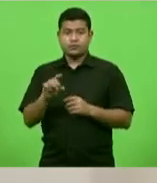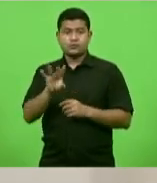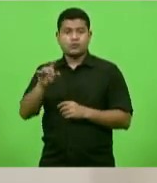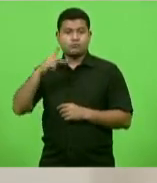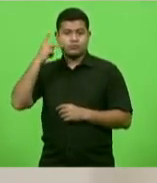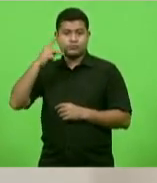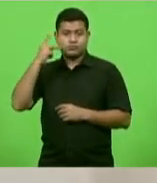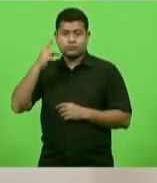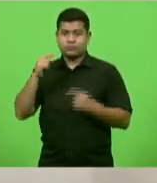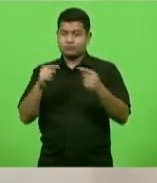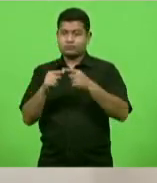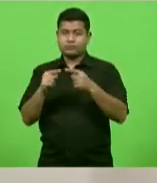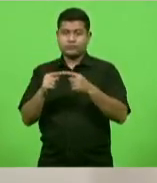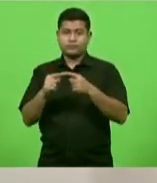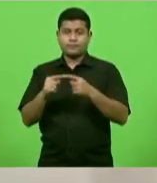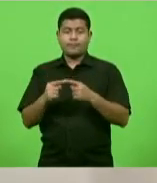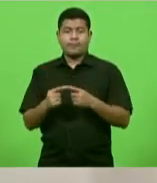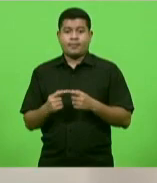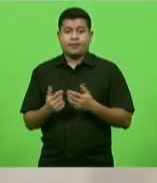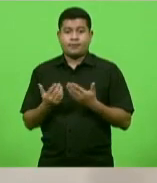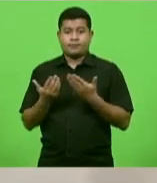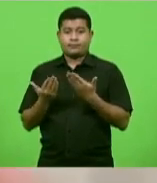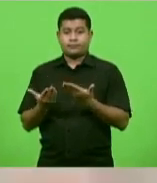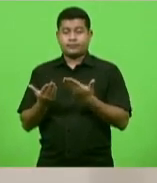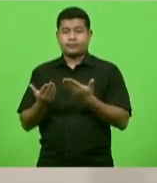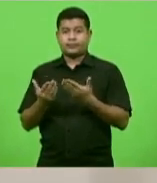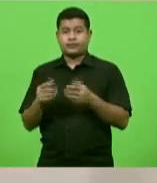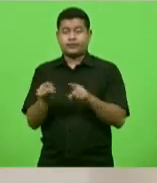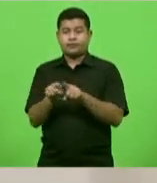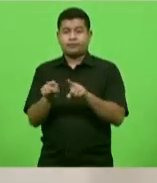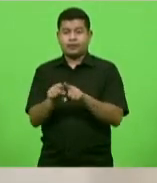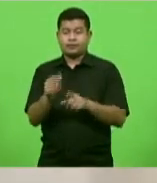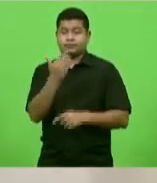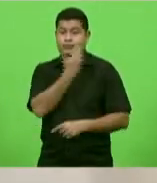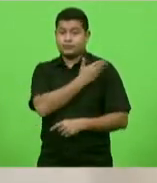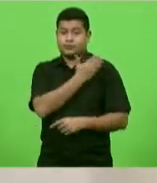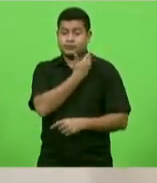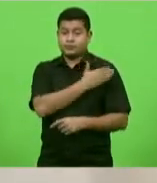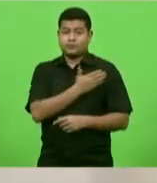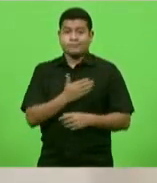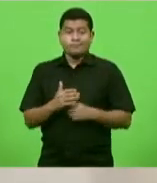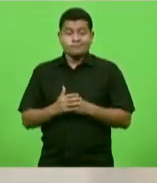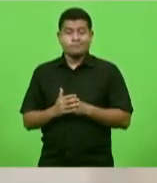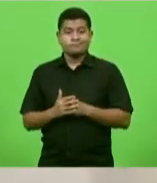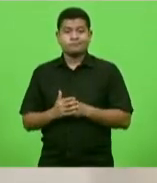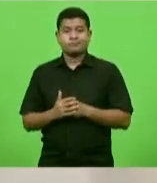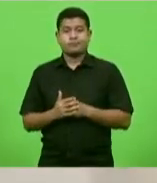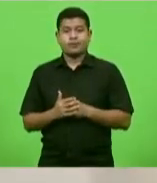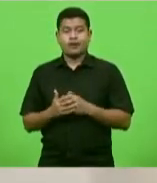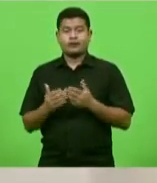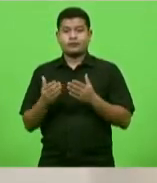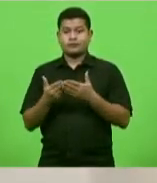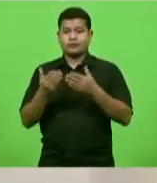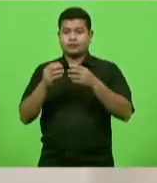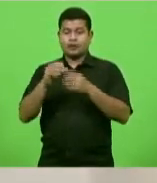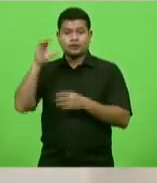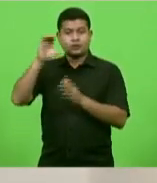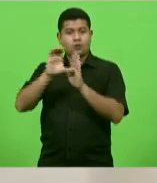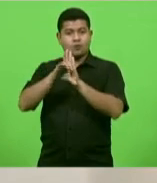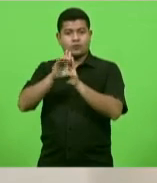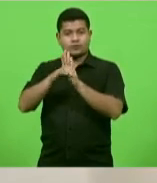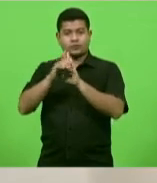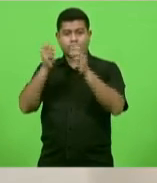política, tampouco amplamente discricionária. Em larga medida, esse conceito expressa, nos seus